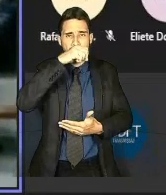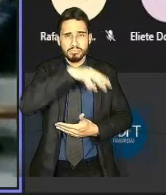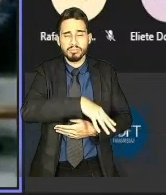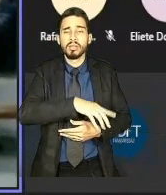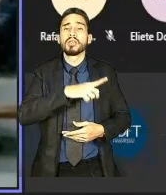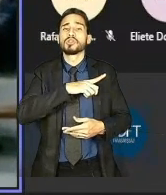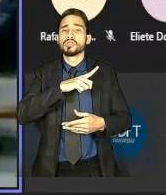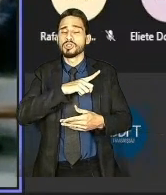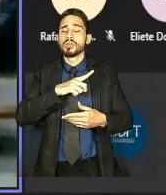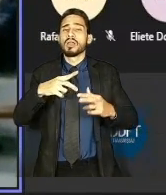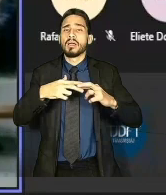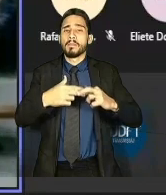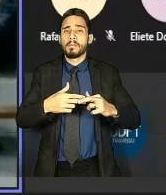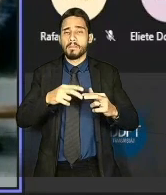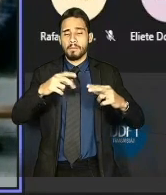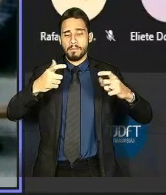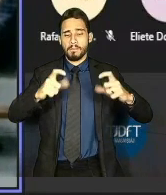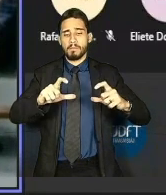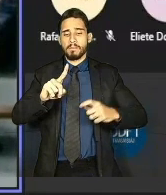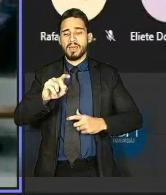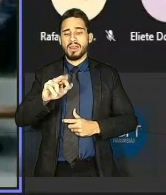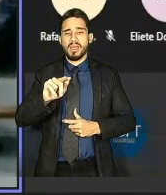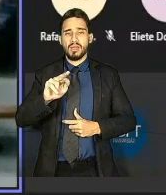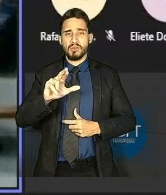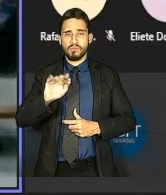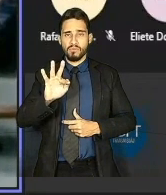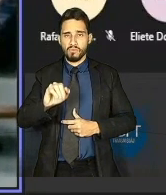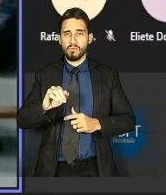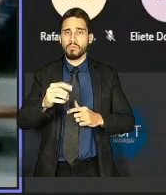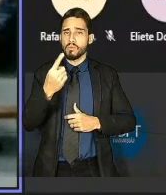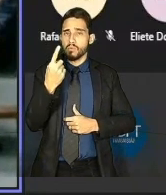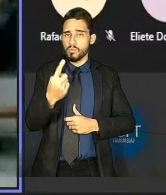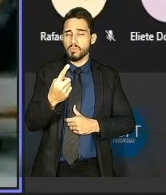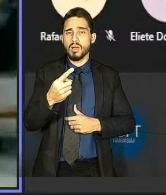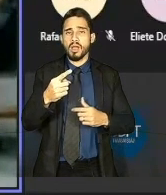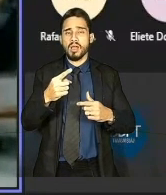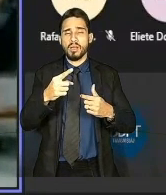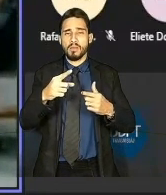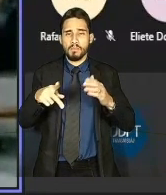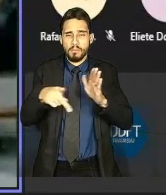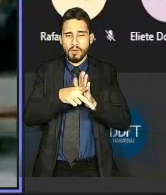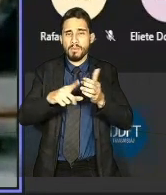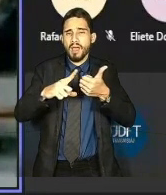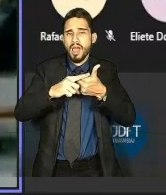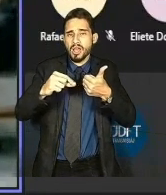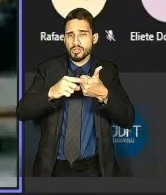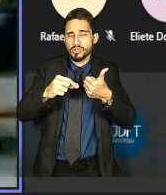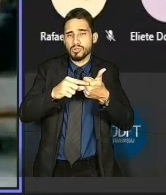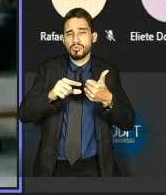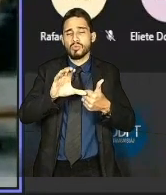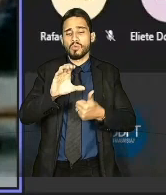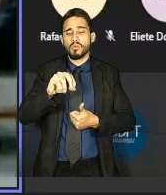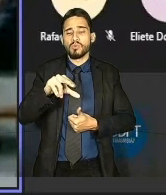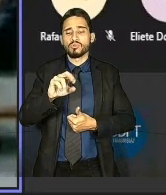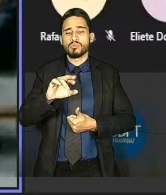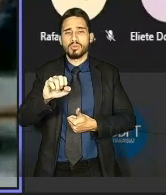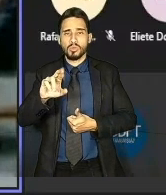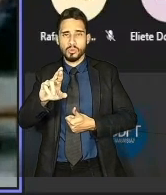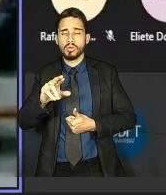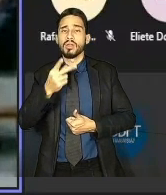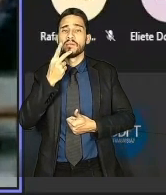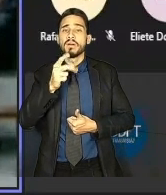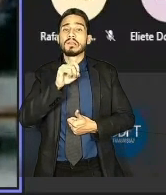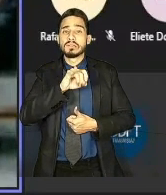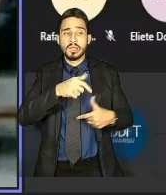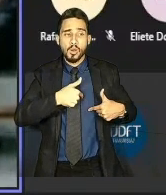dobro prevista no parágrafo único do artigo 42 do Código de Defesa do Consumidor é cabível quando a cobrança indevida